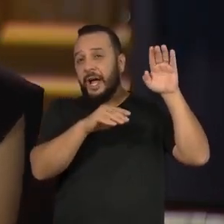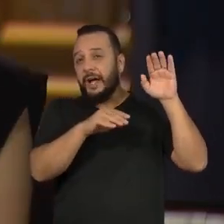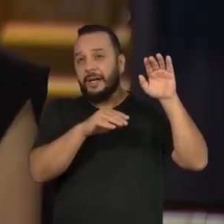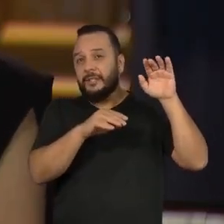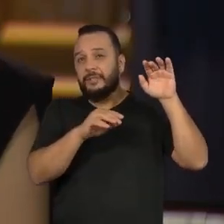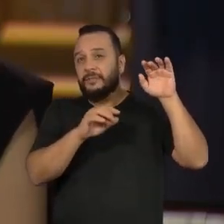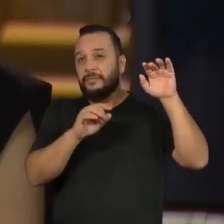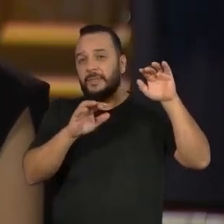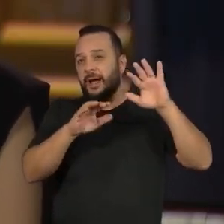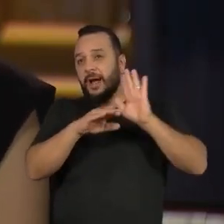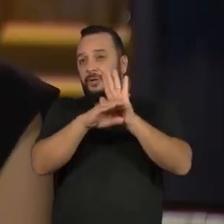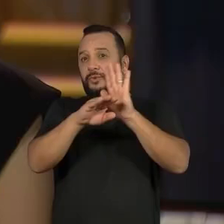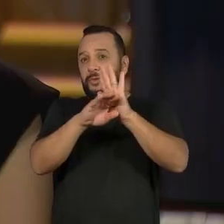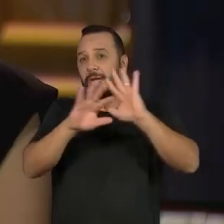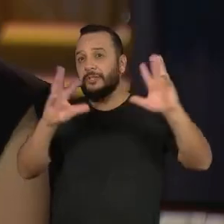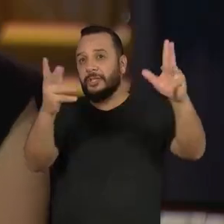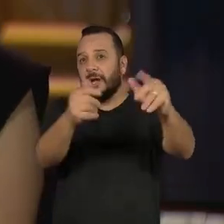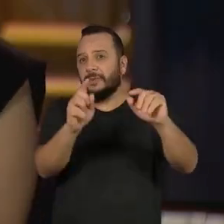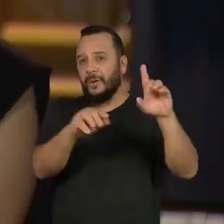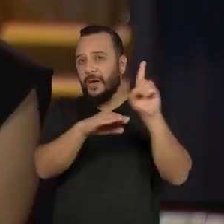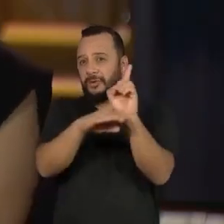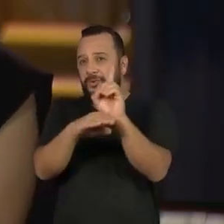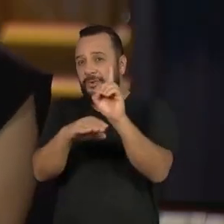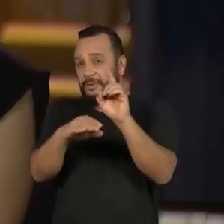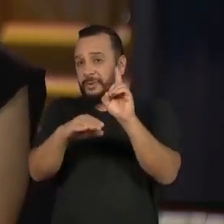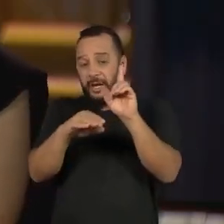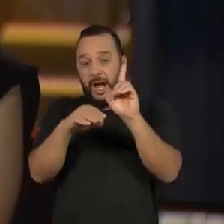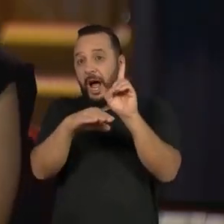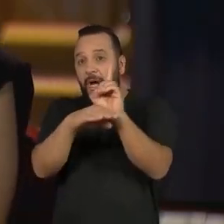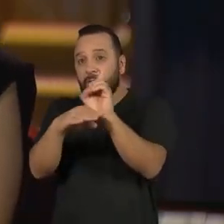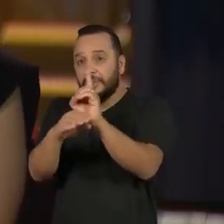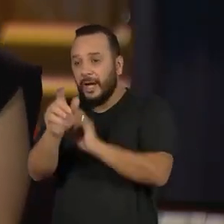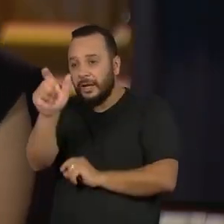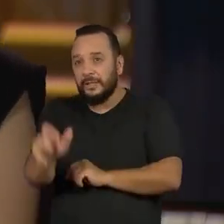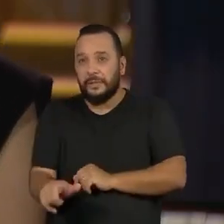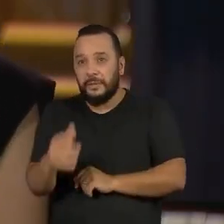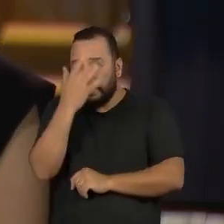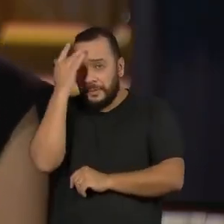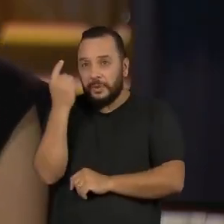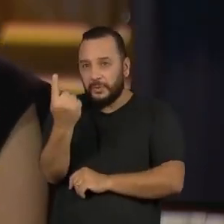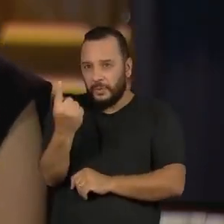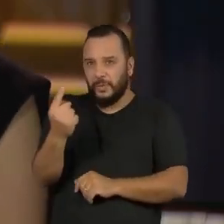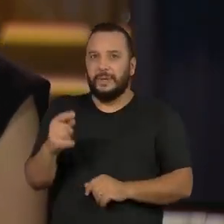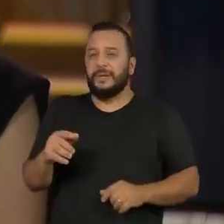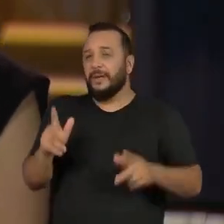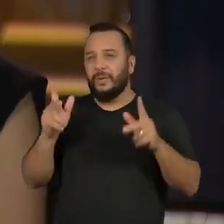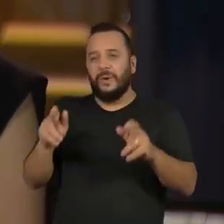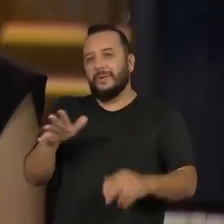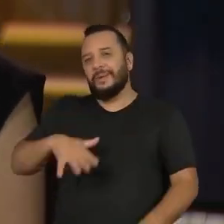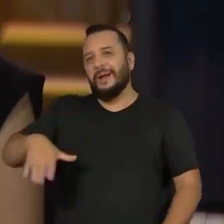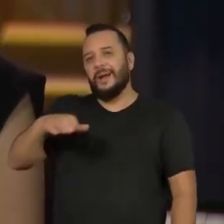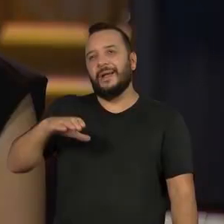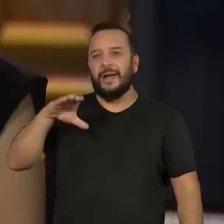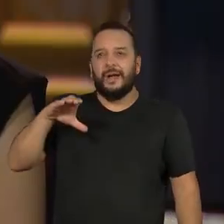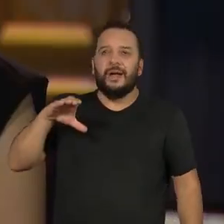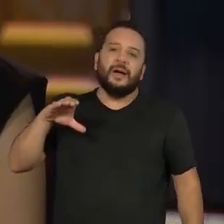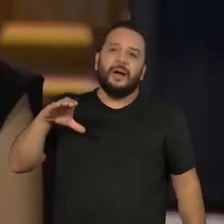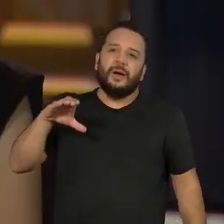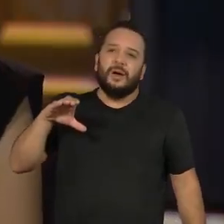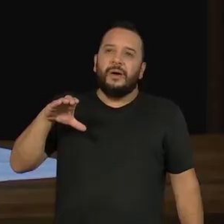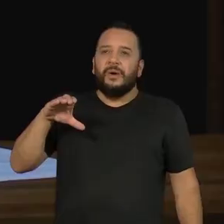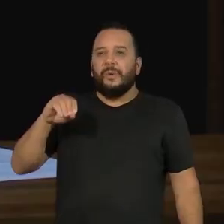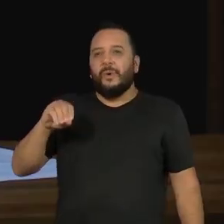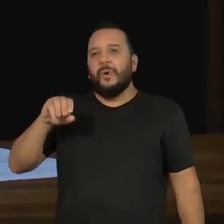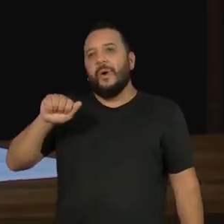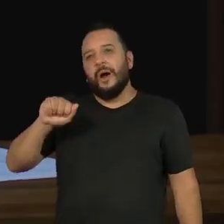indivíduo né Eh eh aliado aí muito ao mundo Coach mesmo o mundo Coach no sentido da da forma da da da